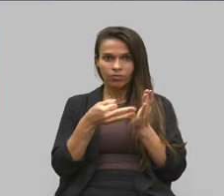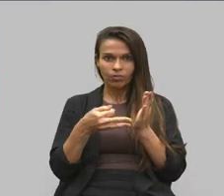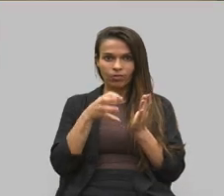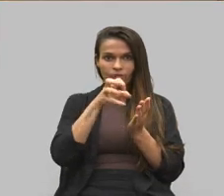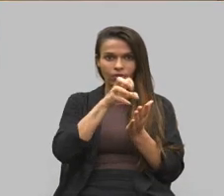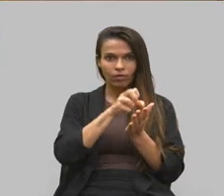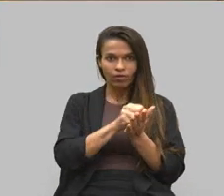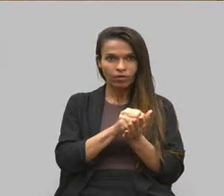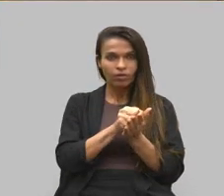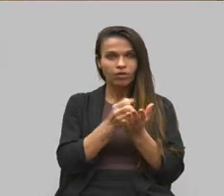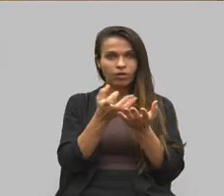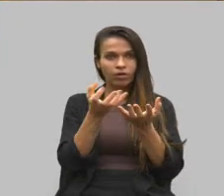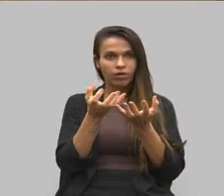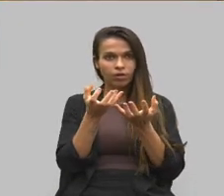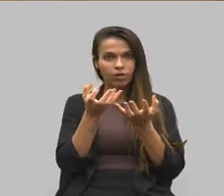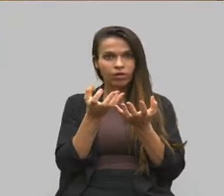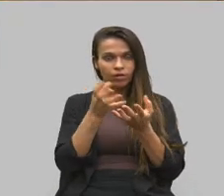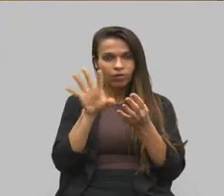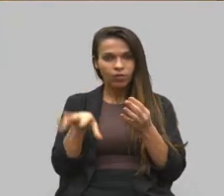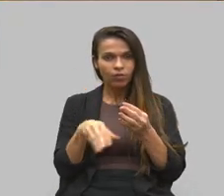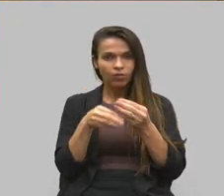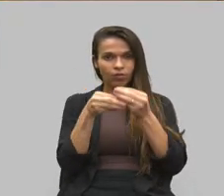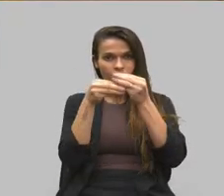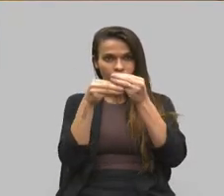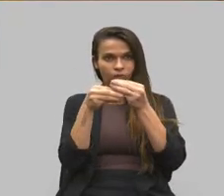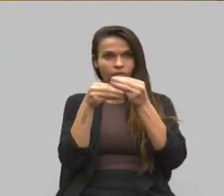fazer alguma palavra contribuição